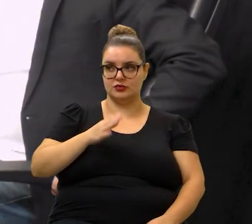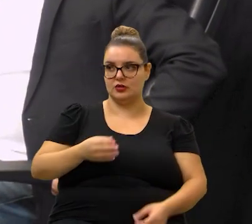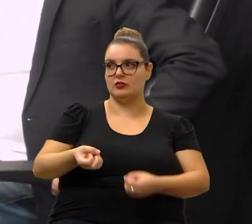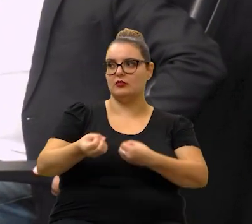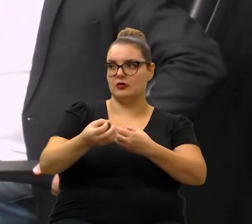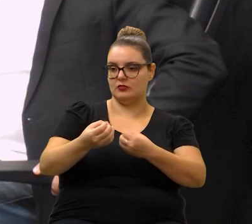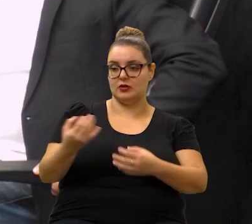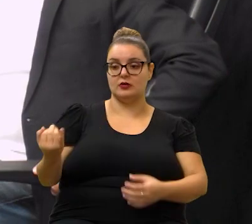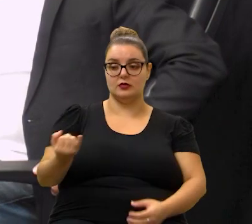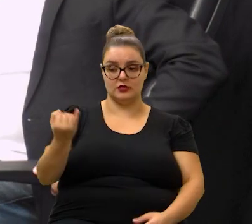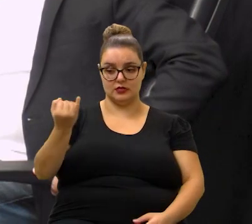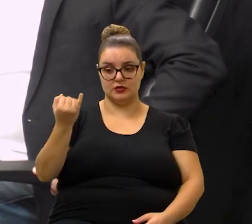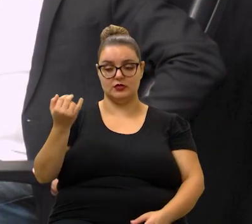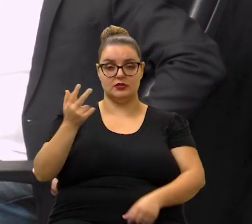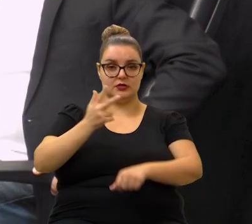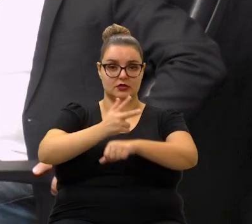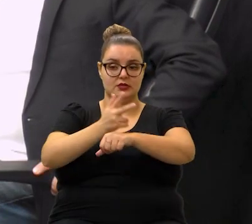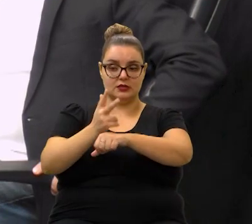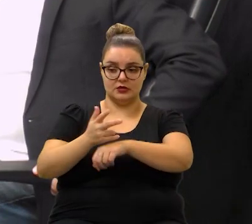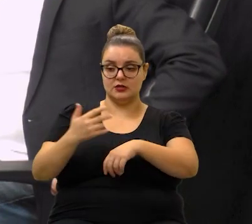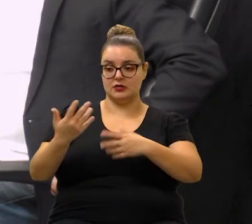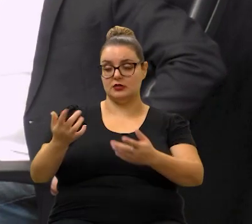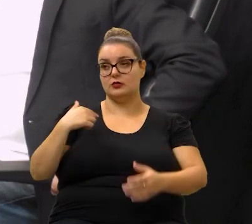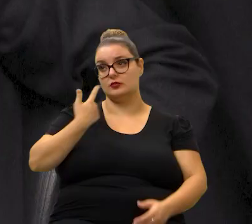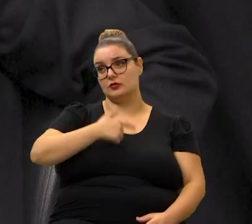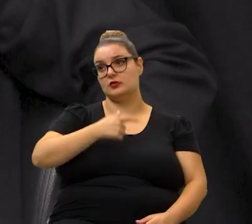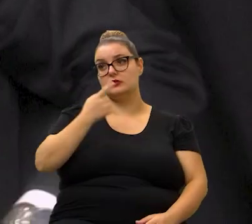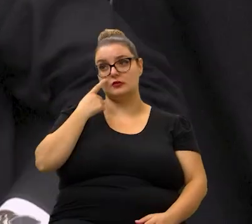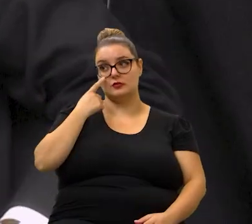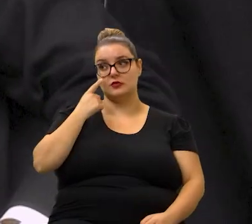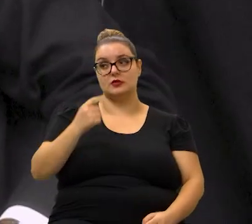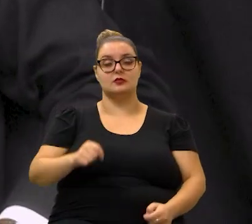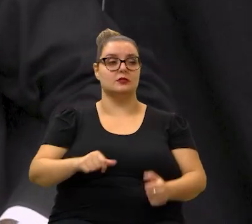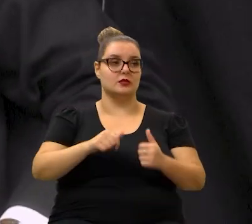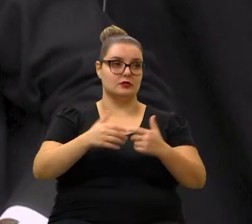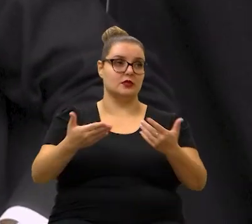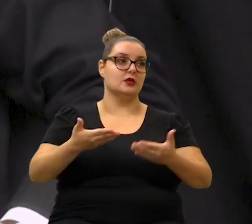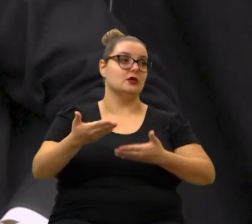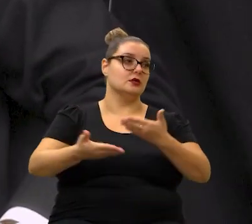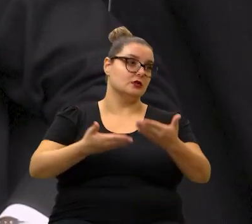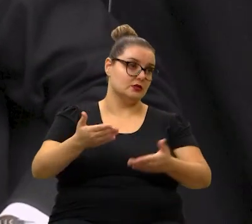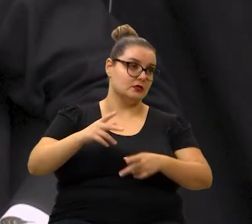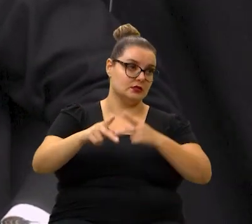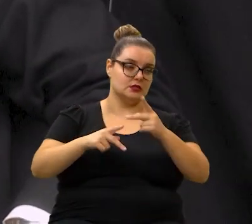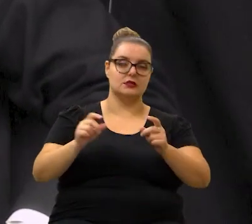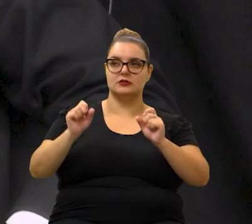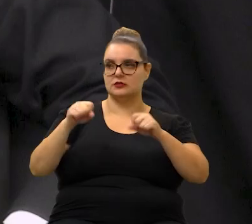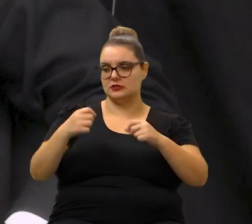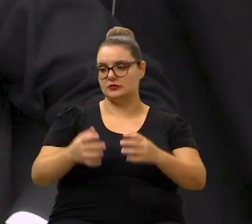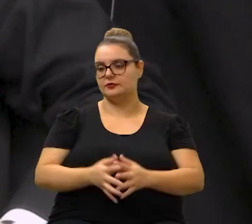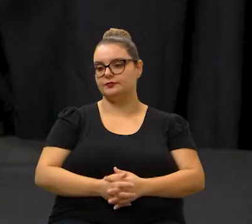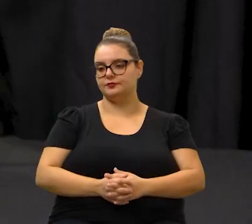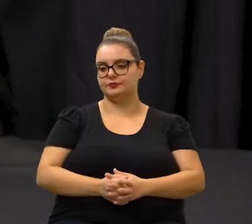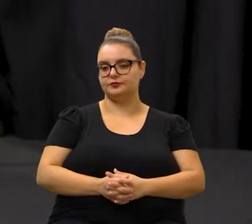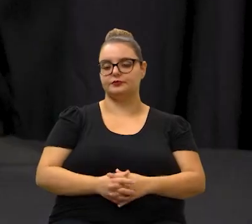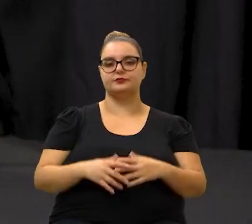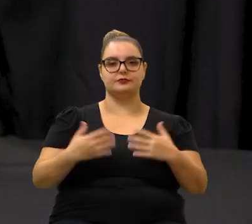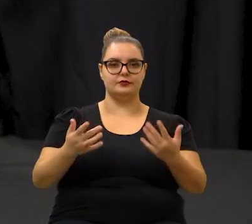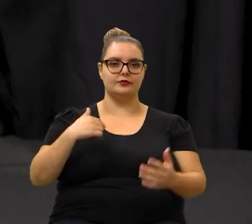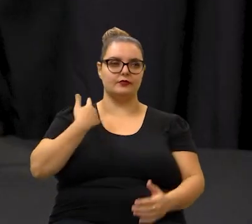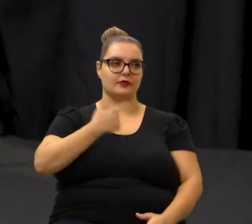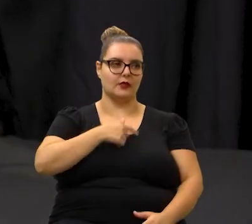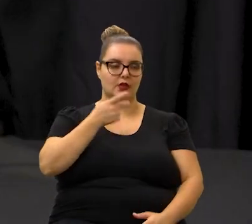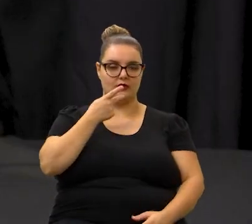tiveram informações importantes através das câmeras então a gente vê que é um ganho muito grande é um serviço pra população pra população a gente tá